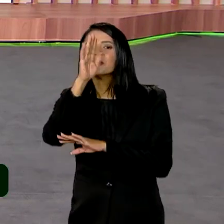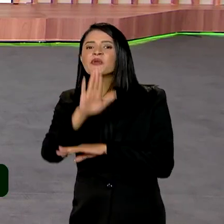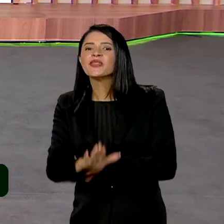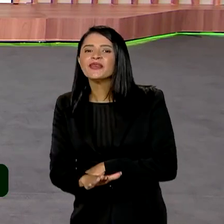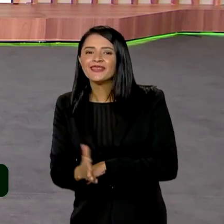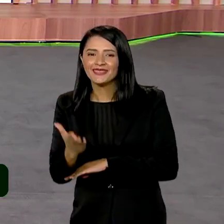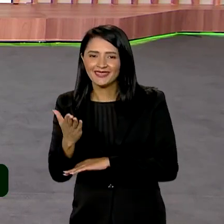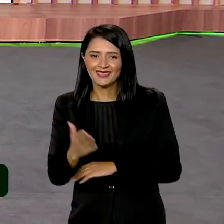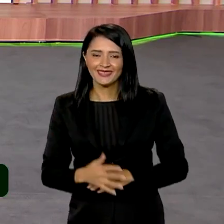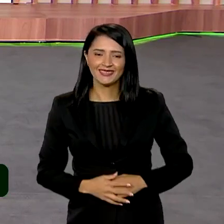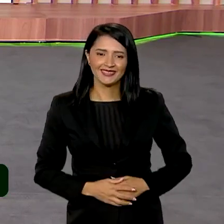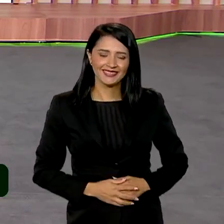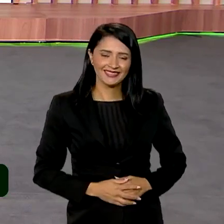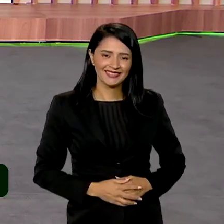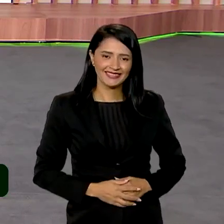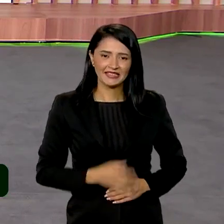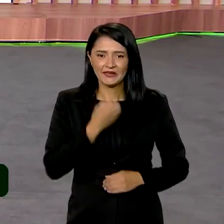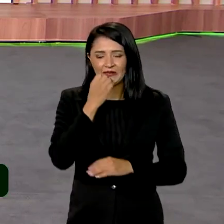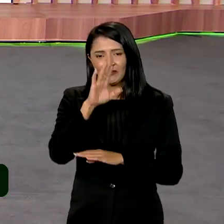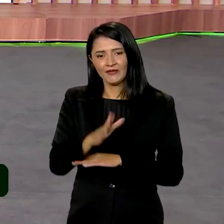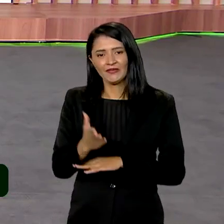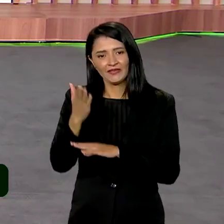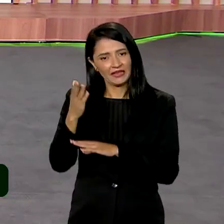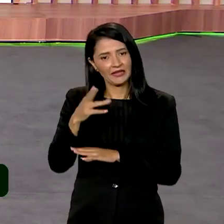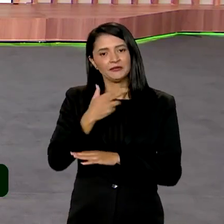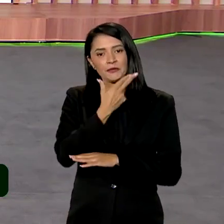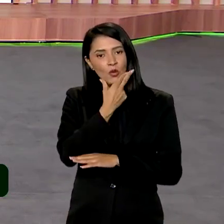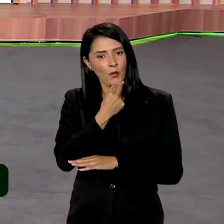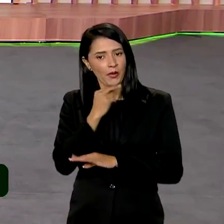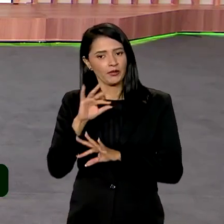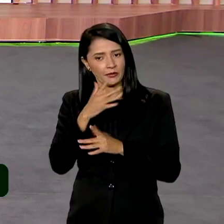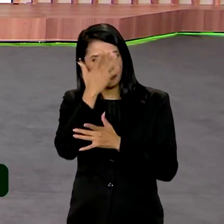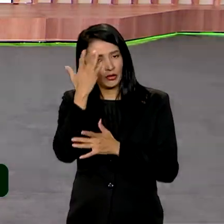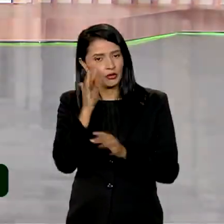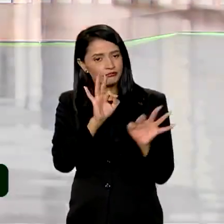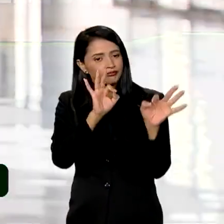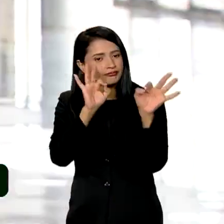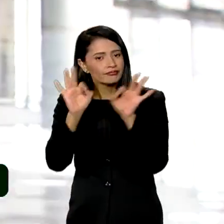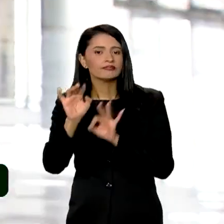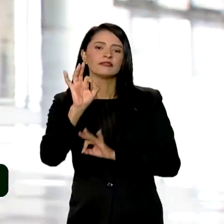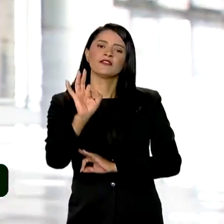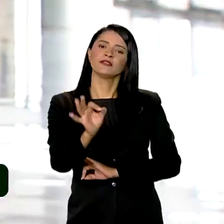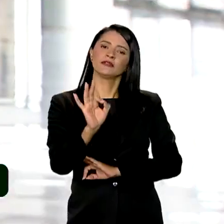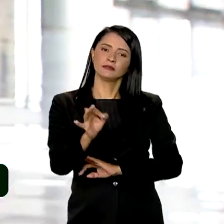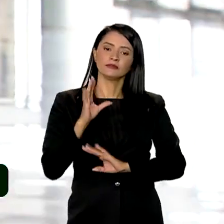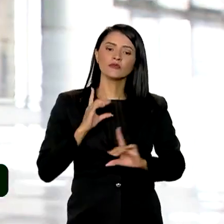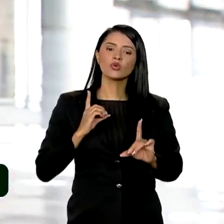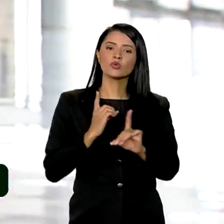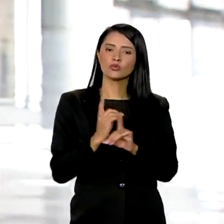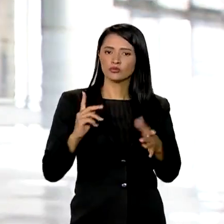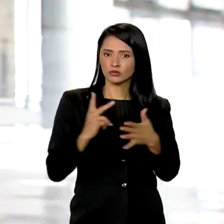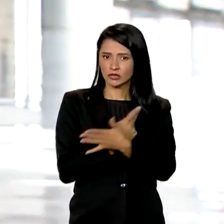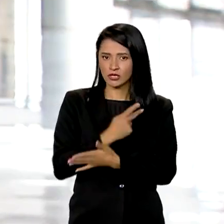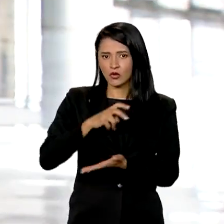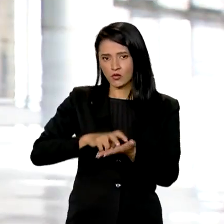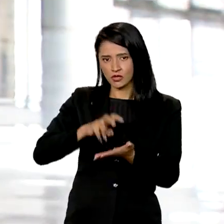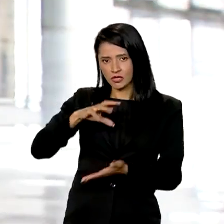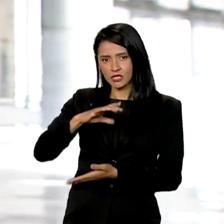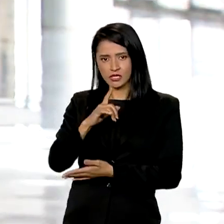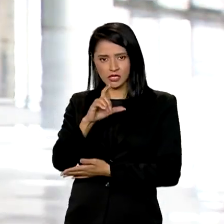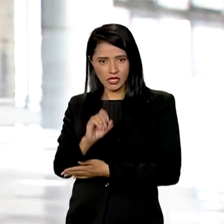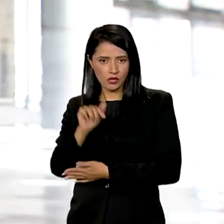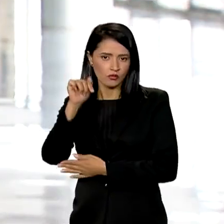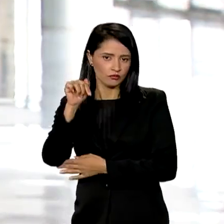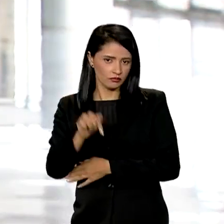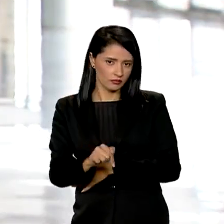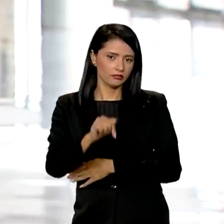você. Boa tarde, Roberto. Boa tarde a todos que nos assistem. É isso mesmo. Esse encontro foi na parte da manhã aqui em Brasília e